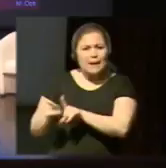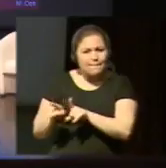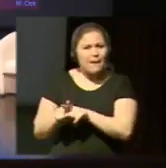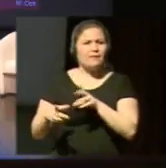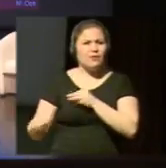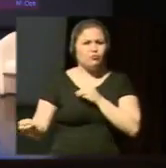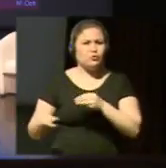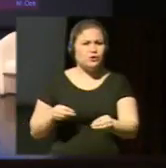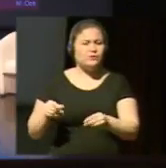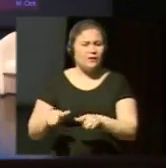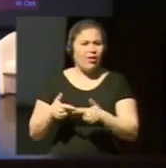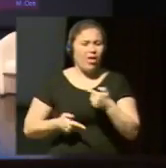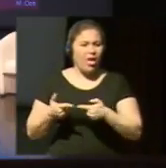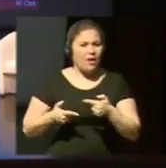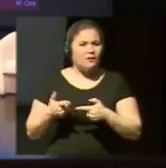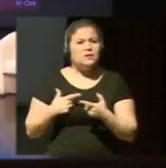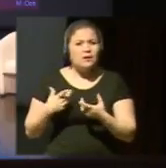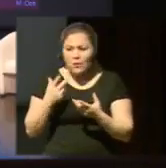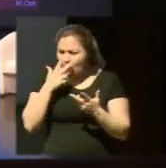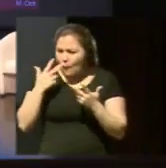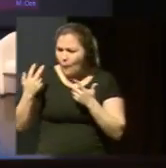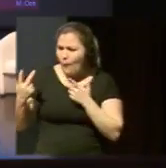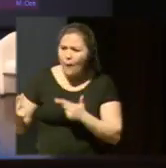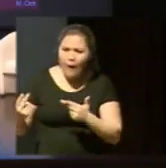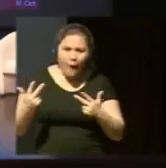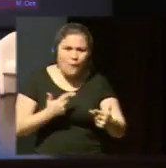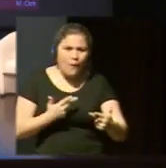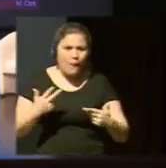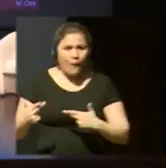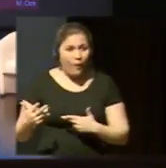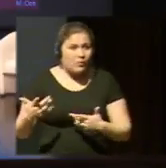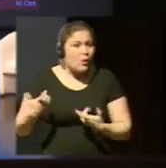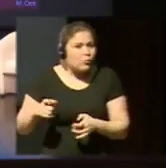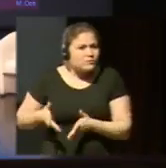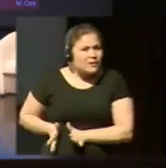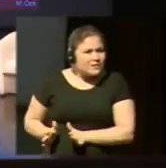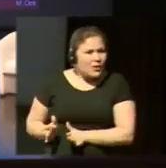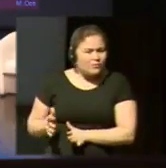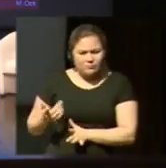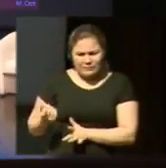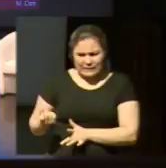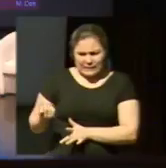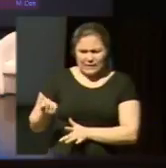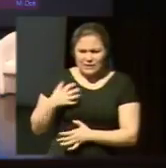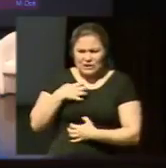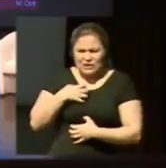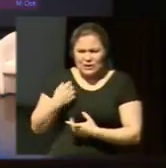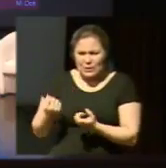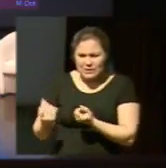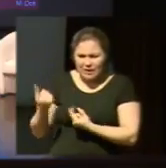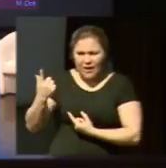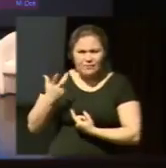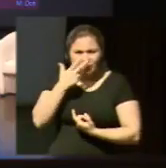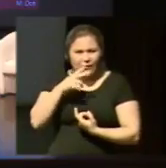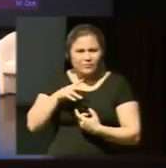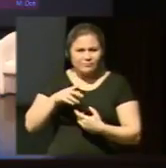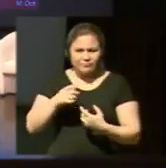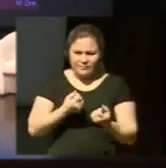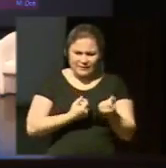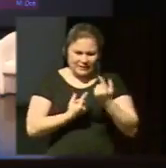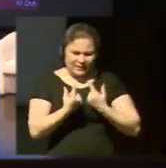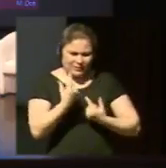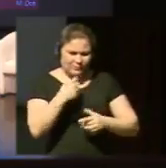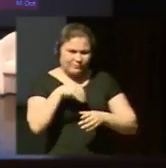da guerra. Ou seja, tem muitos pontos em comum na biografia. Sentir-se estranho estrangeiro em